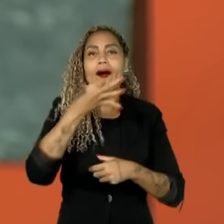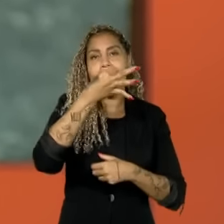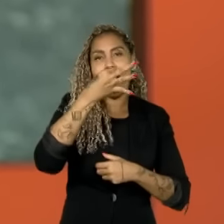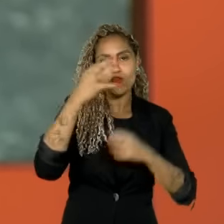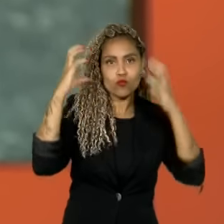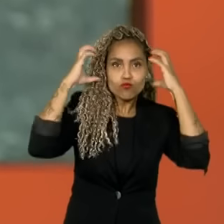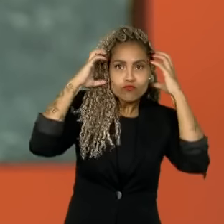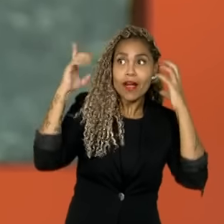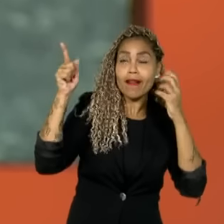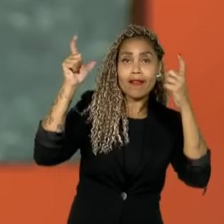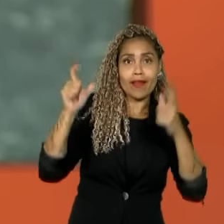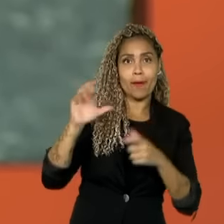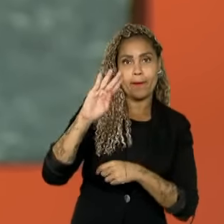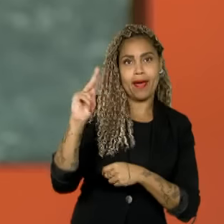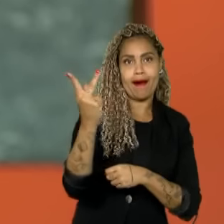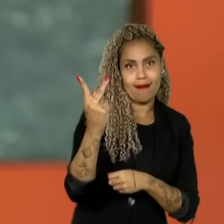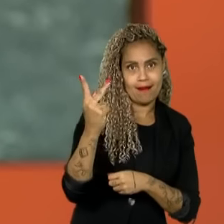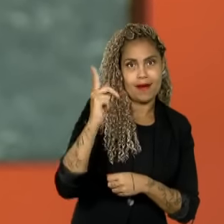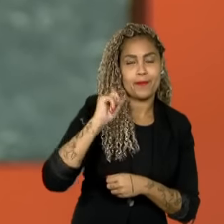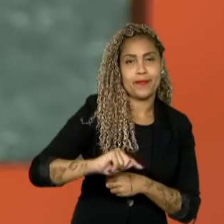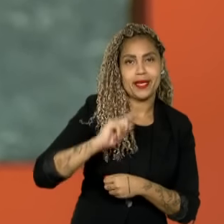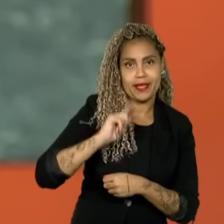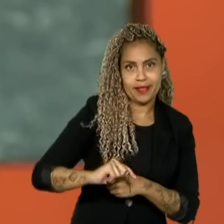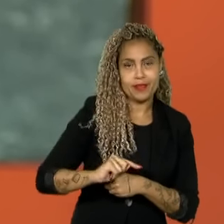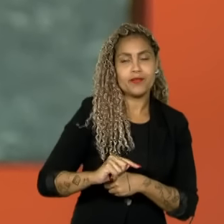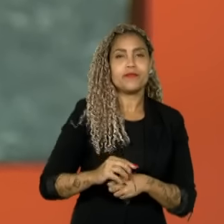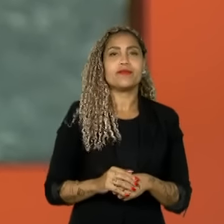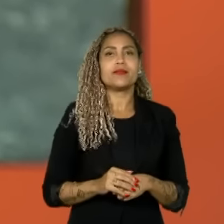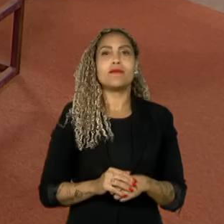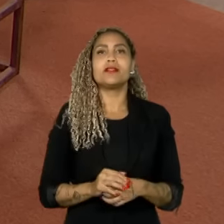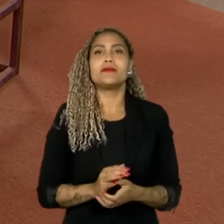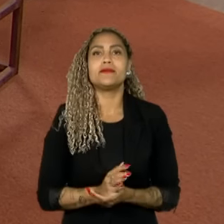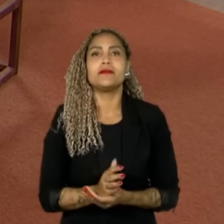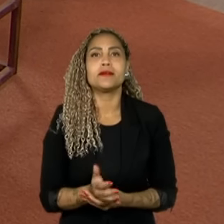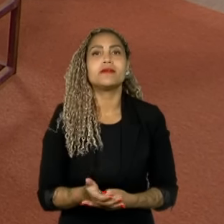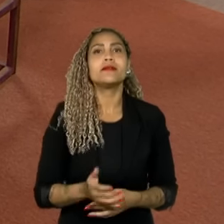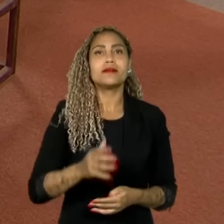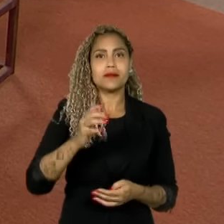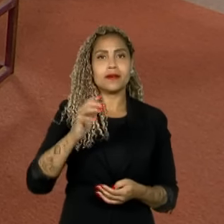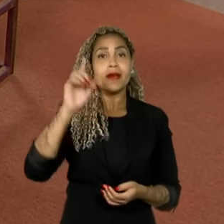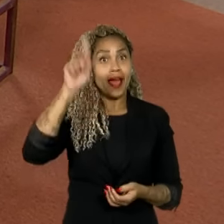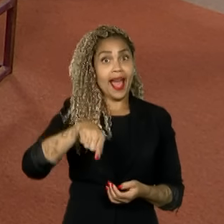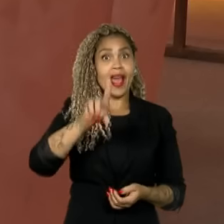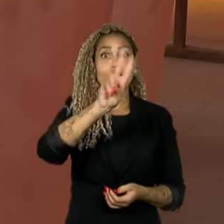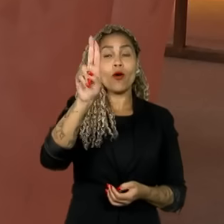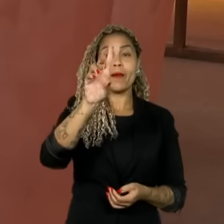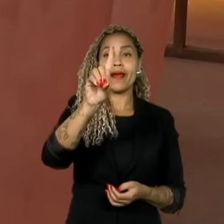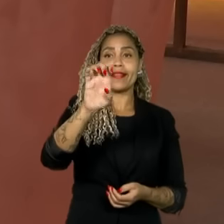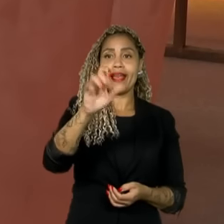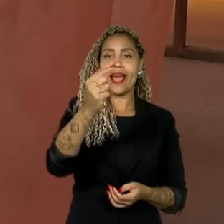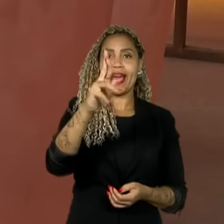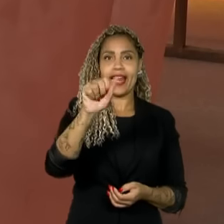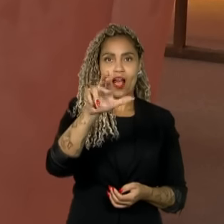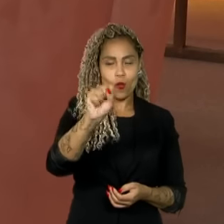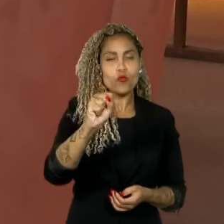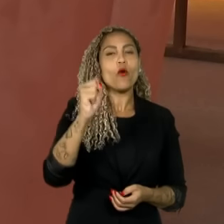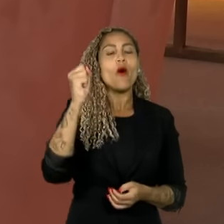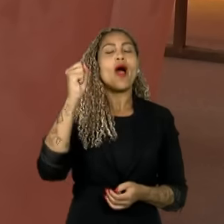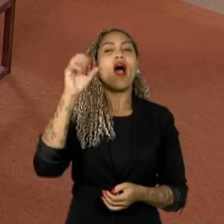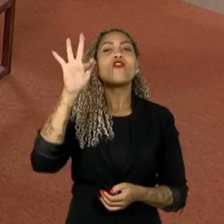de um concurso importante. É Degraus da Fama, né? É a Rádio Itatiaia, exatamente. Um programa chamado Degraus da Fama, não era isso? Degraus da